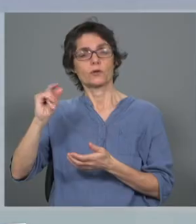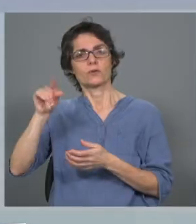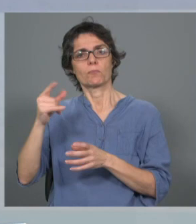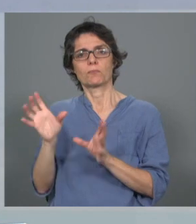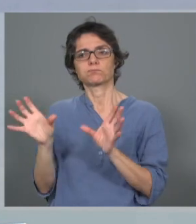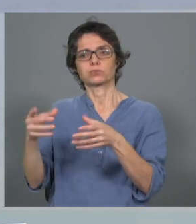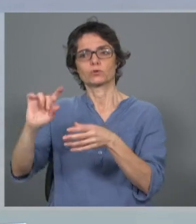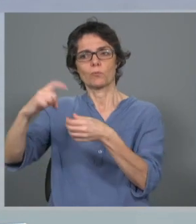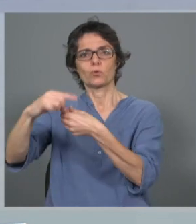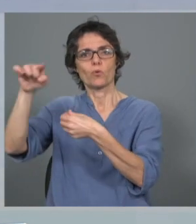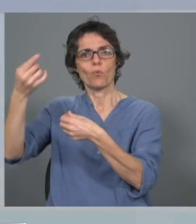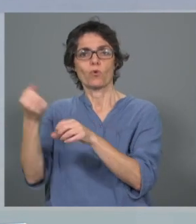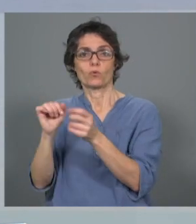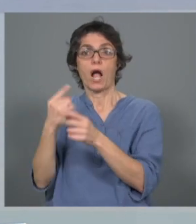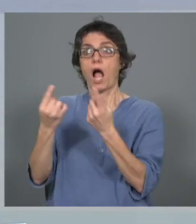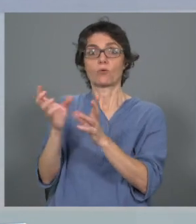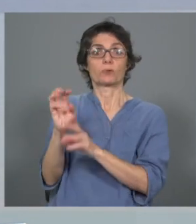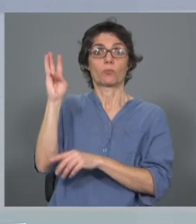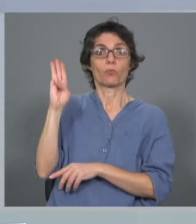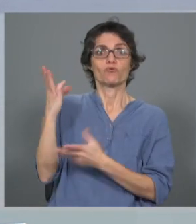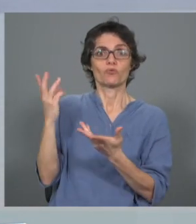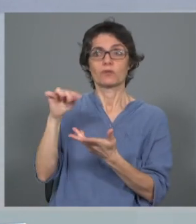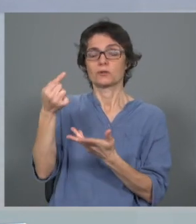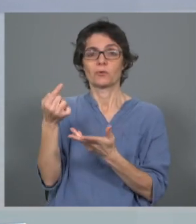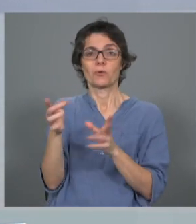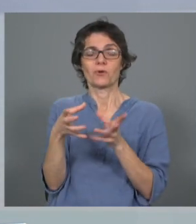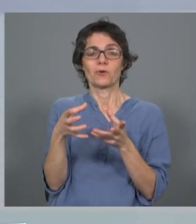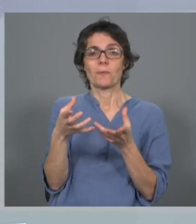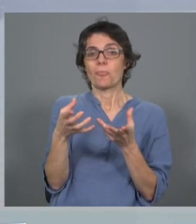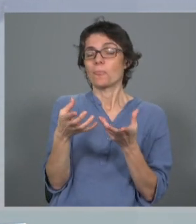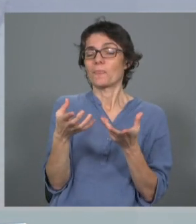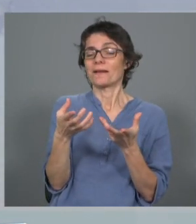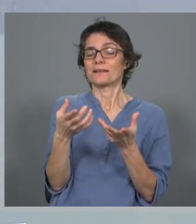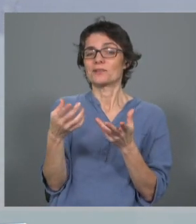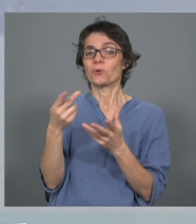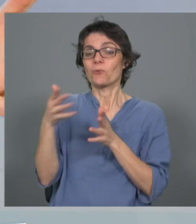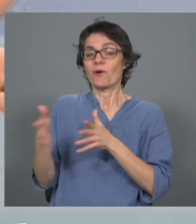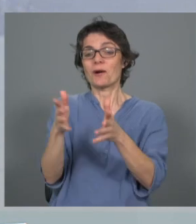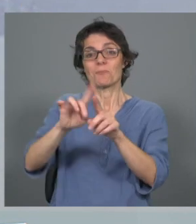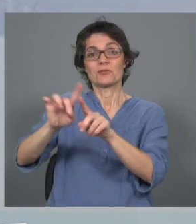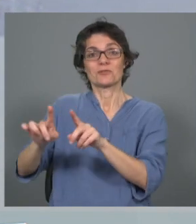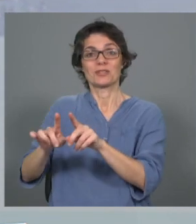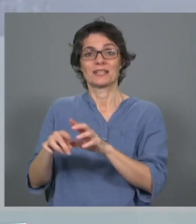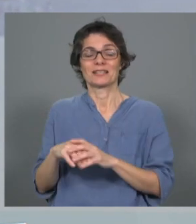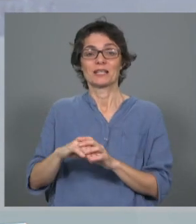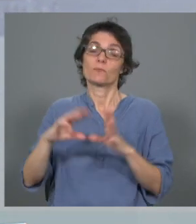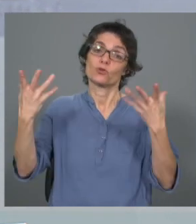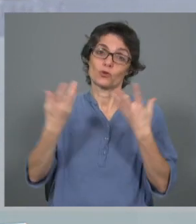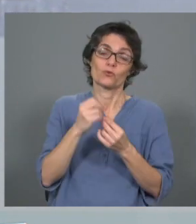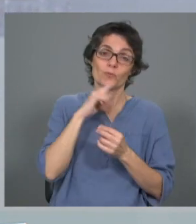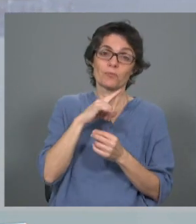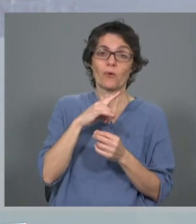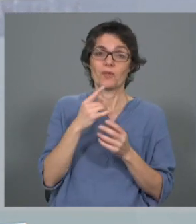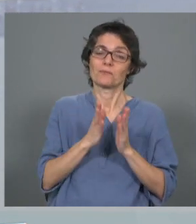de outros N movimentos que há na igreja e também acolitam, não é? E também têm este caminho. Exatamente. E junto dos outros jovens podem ser